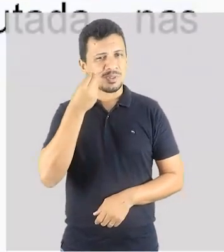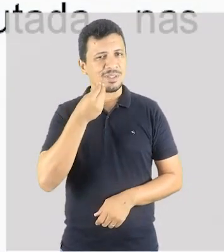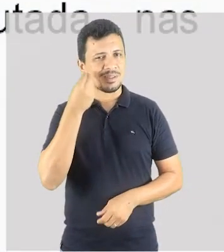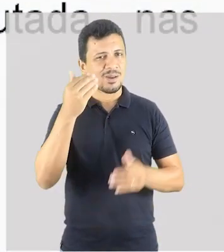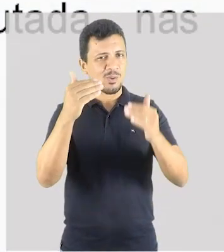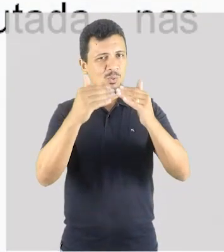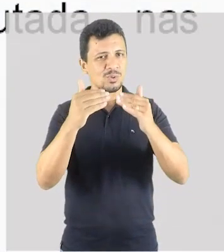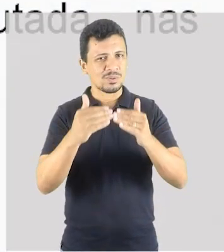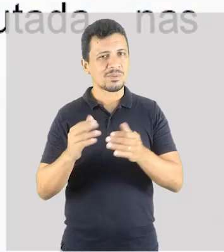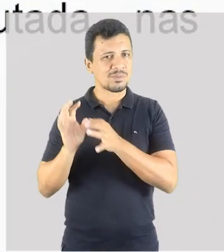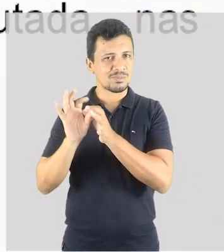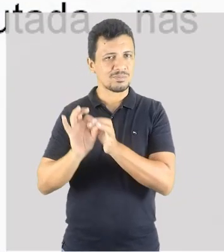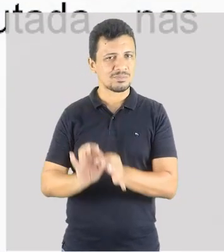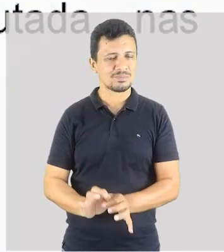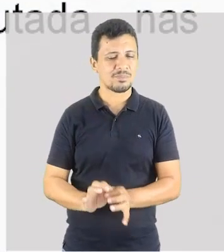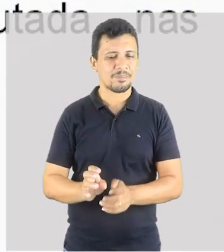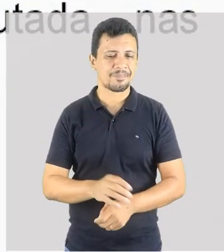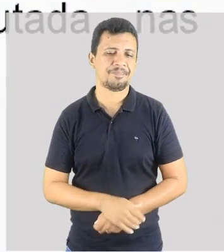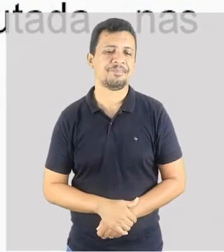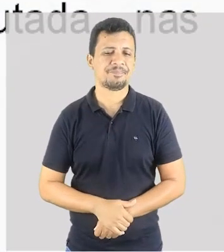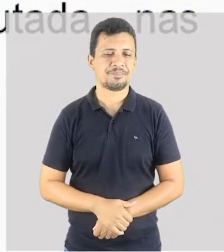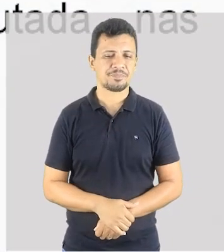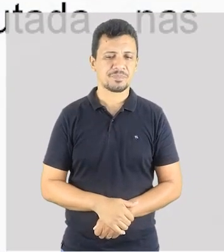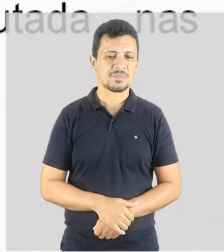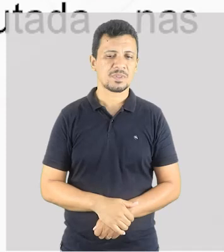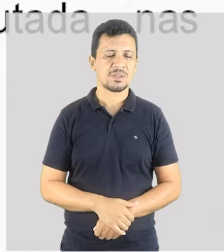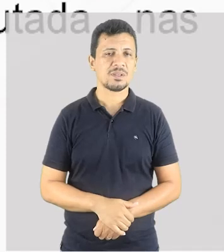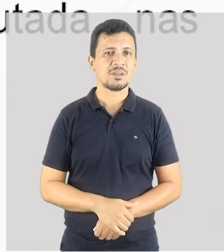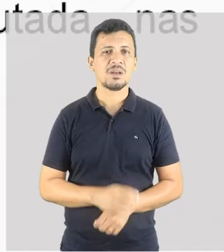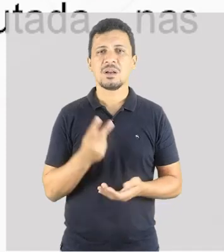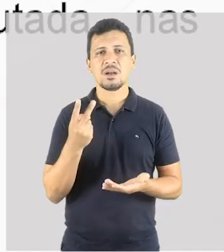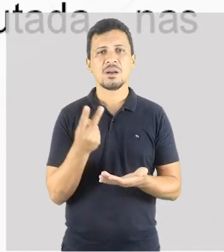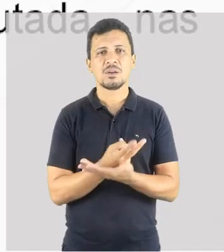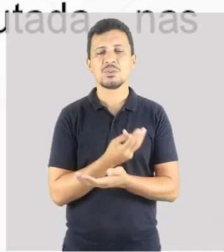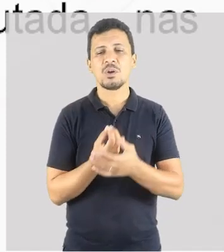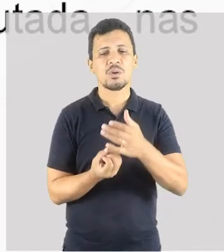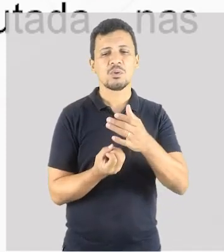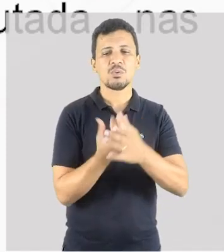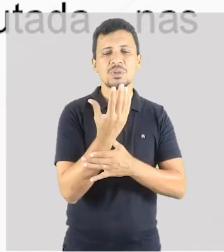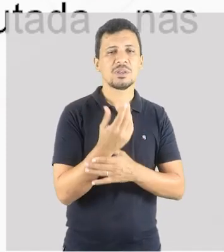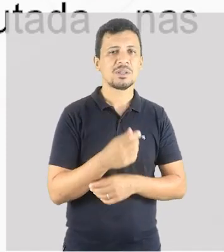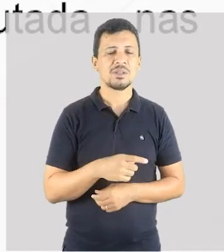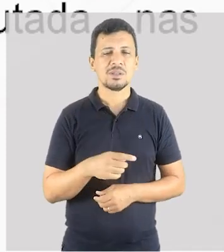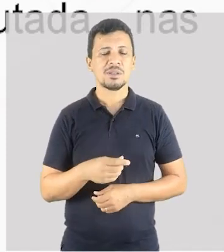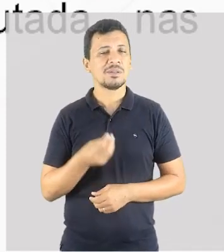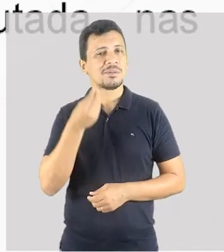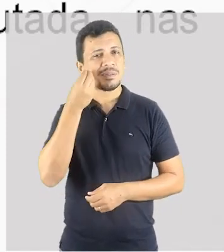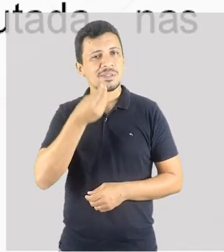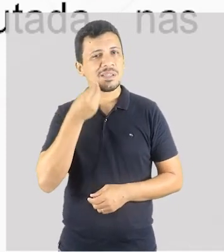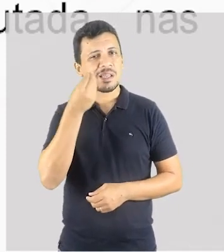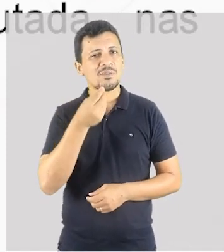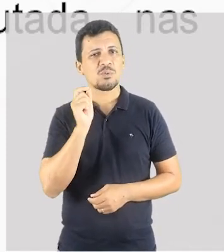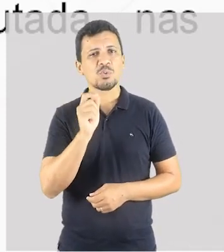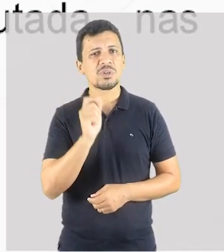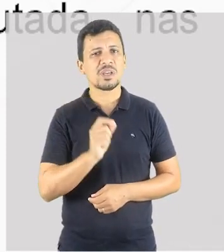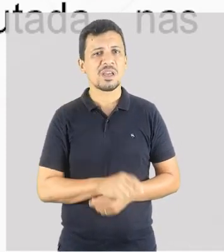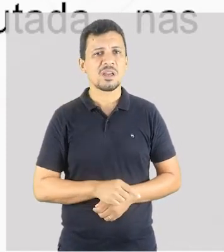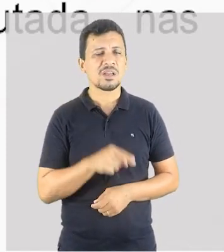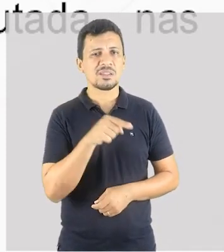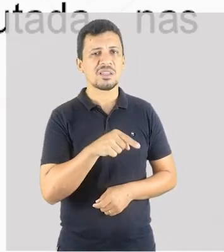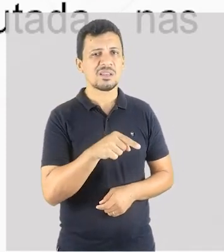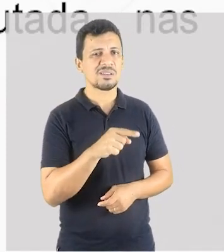essa contextualização, certo? Esse período se deu a origem a obras que buscavam colocar fim no complexo